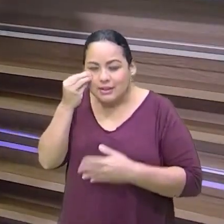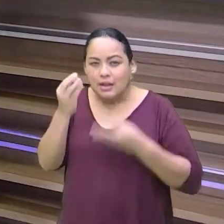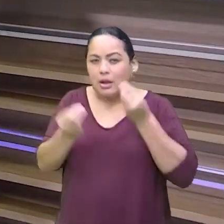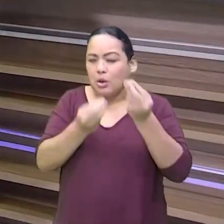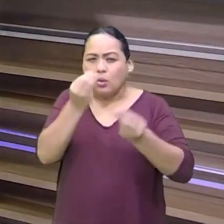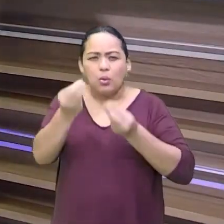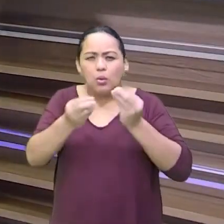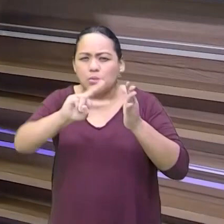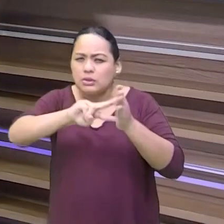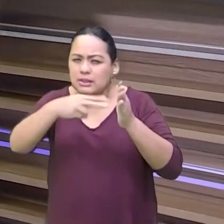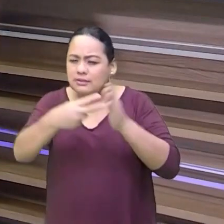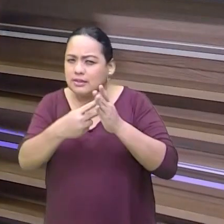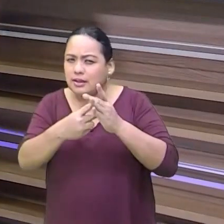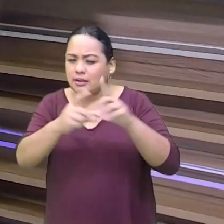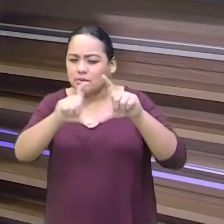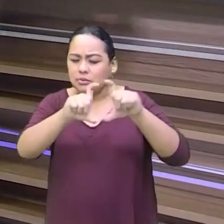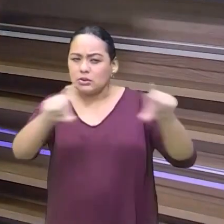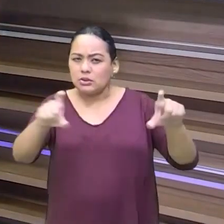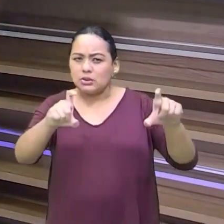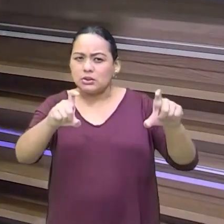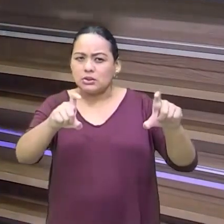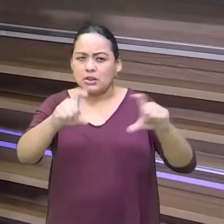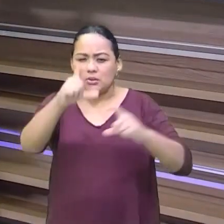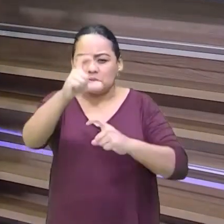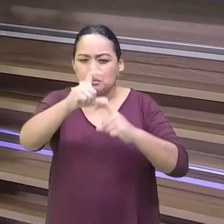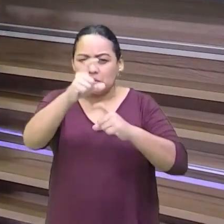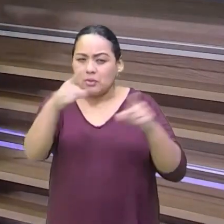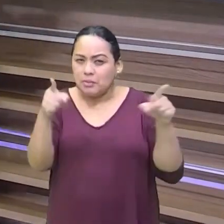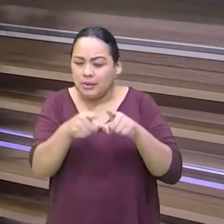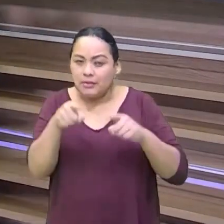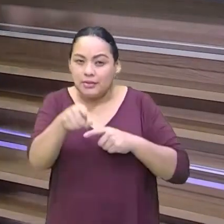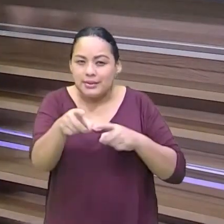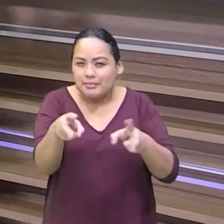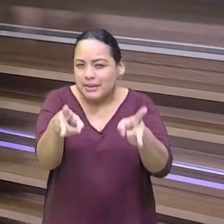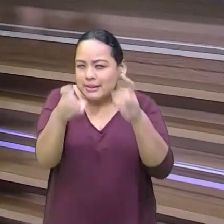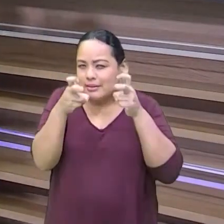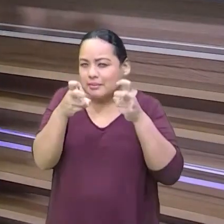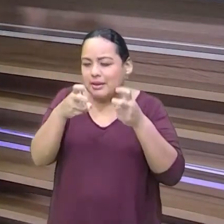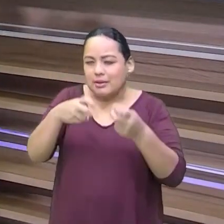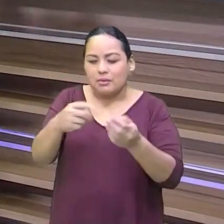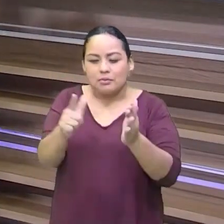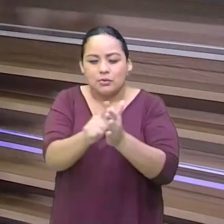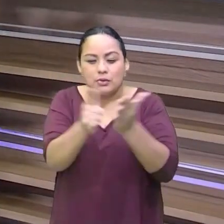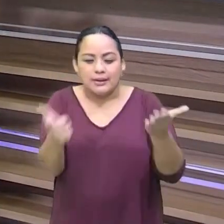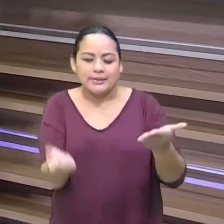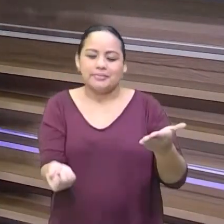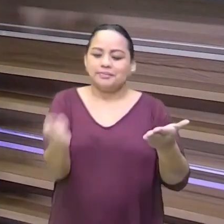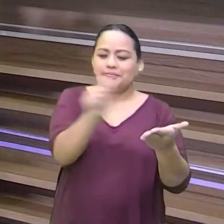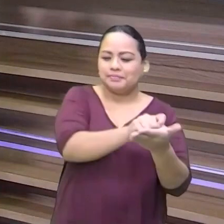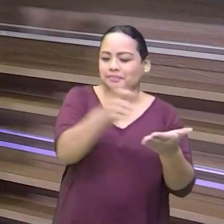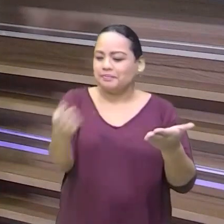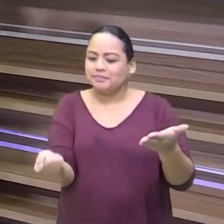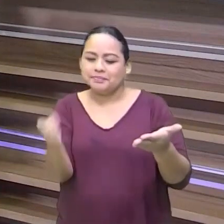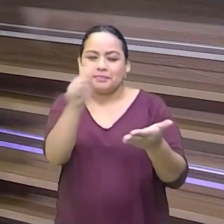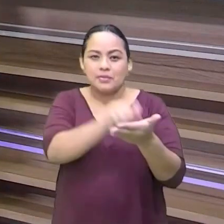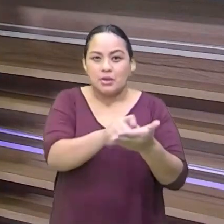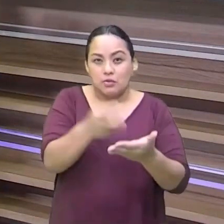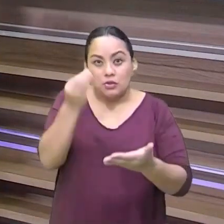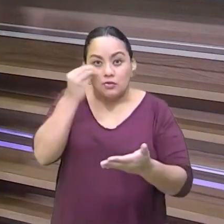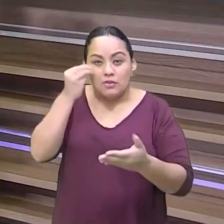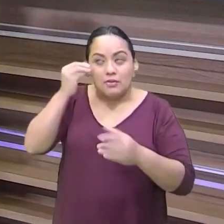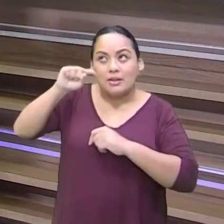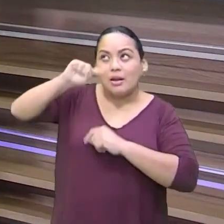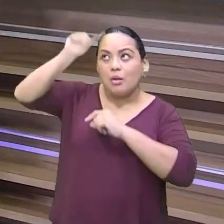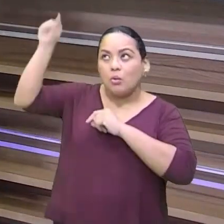esse sentido de tirinhas, tá certo? Você vai perceber. Quando você folhear o jornal, você vai ver lá os